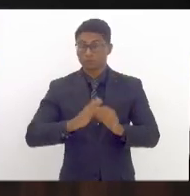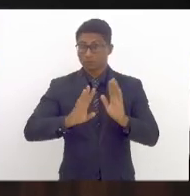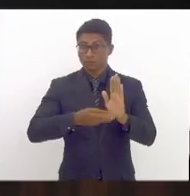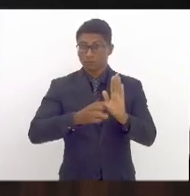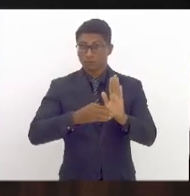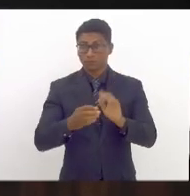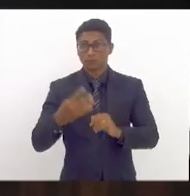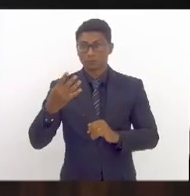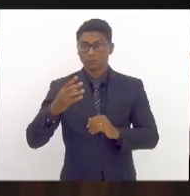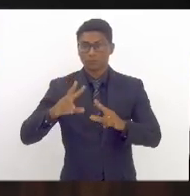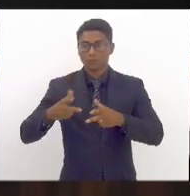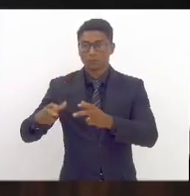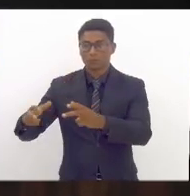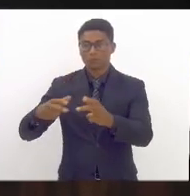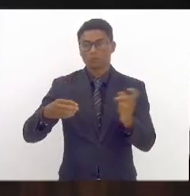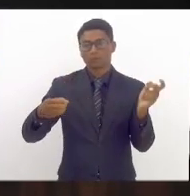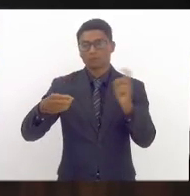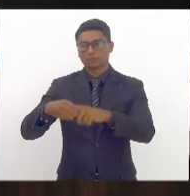quatro emendas e retorna às comissões.